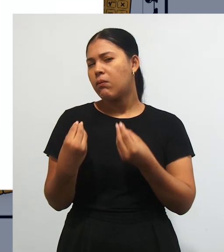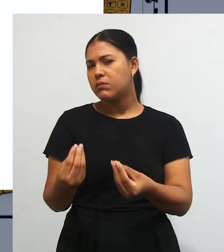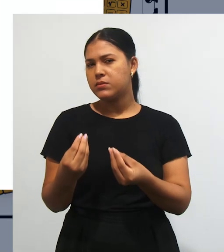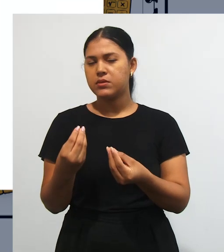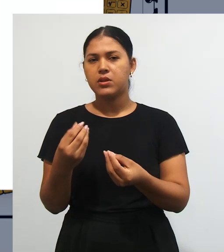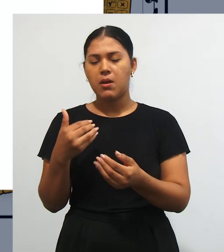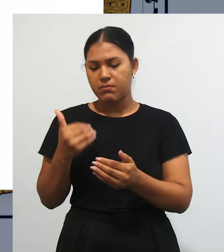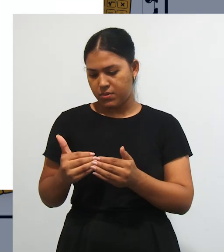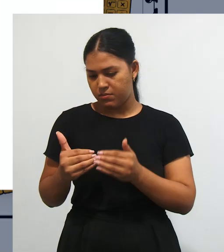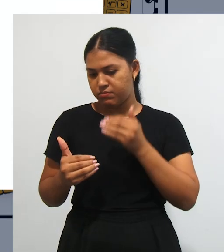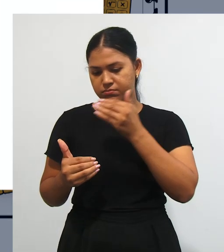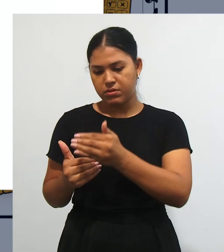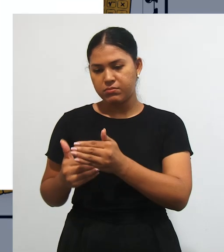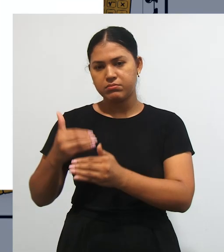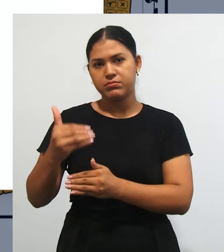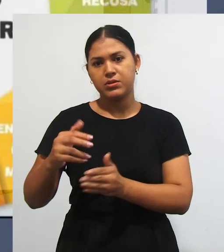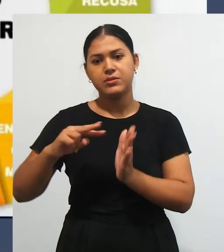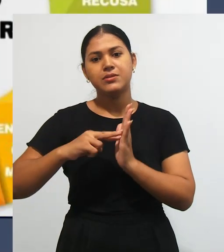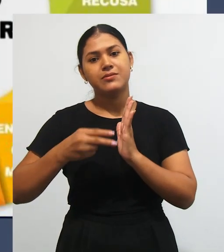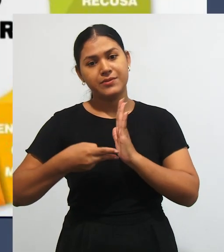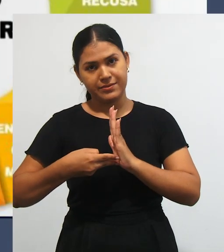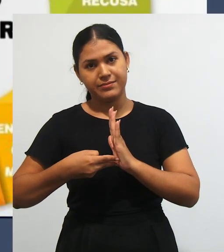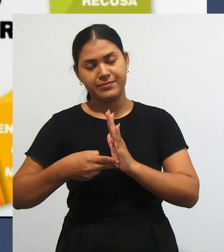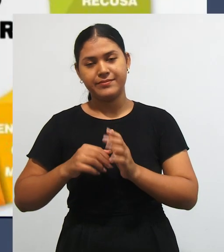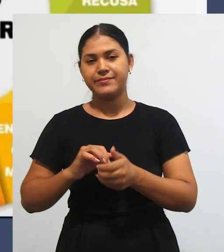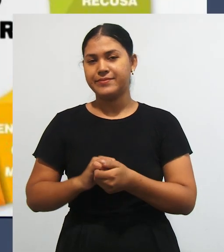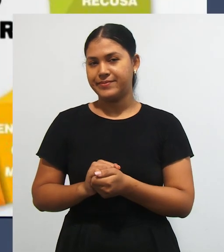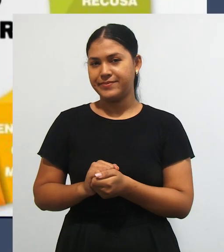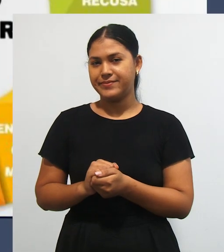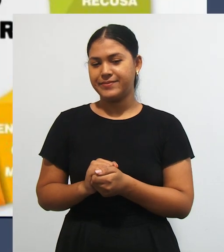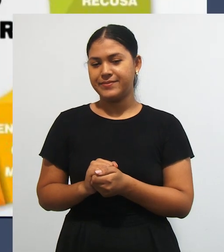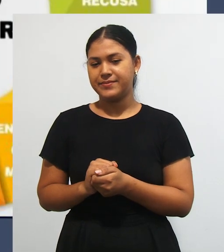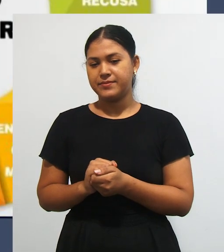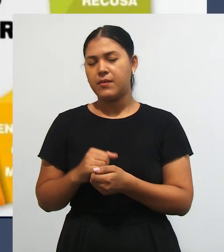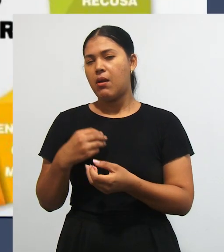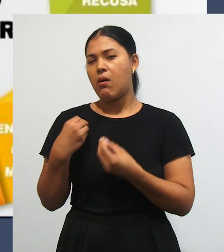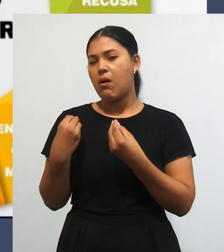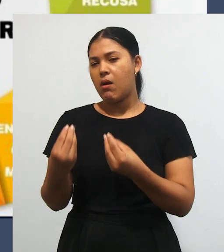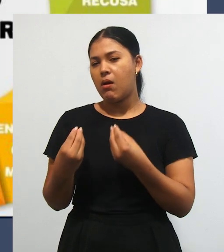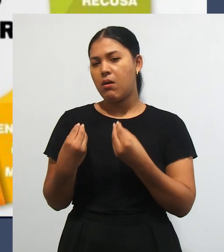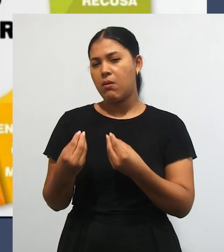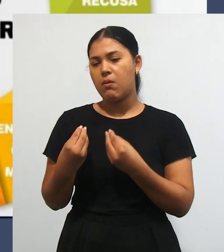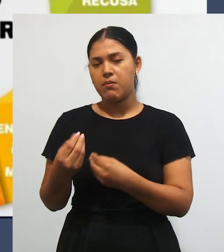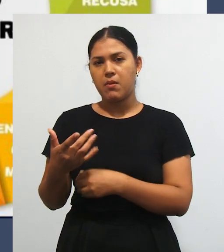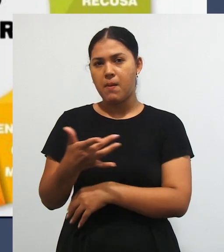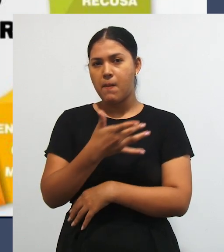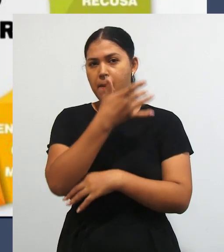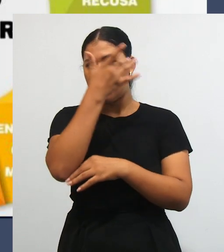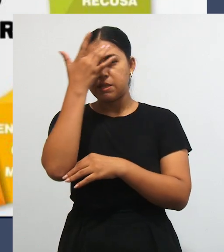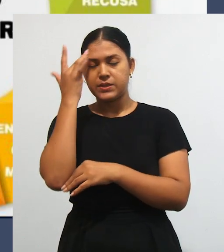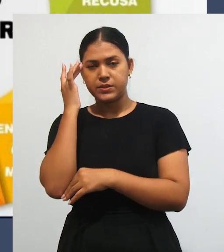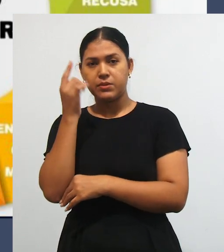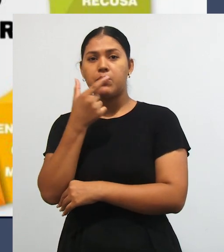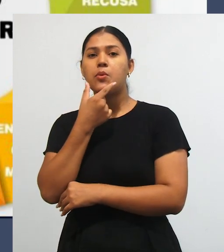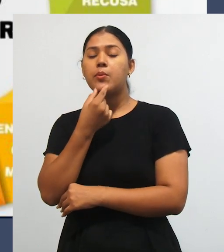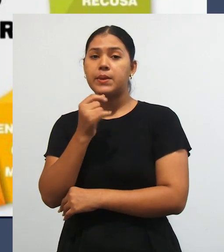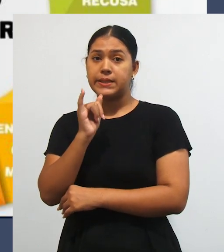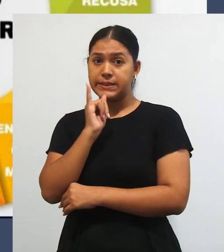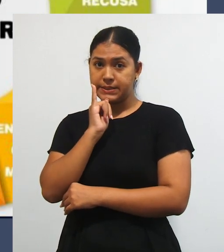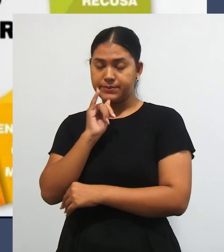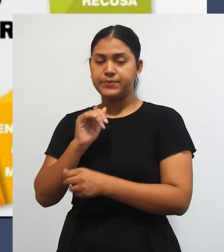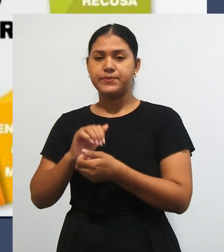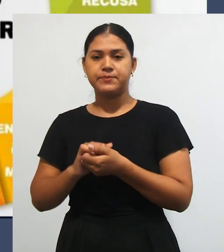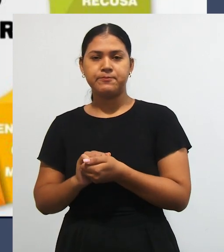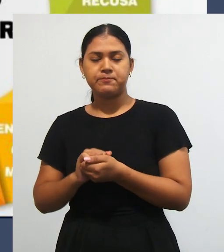é justamente o passo a passo, tá? Então, olha só. O como na jornada do herói, o Joseph Campbell